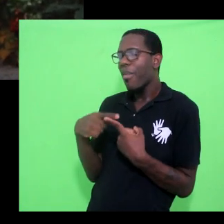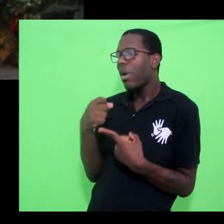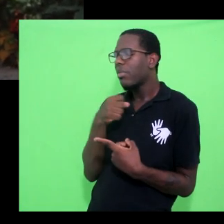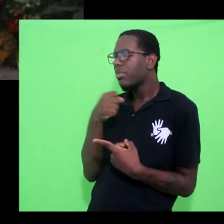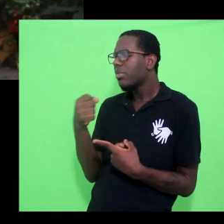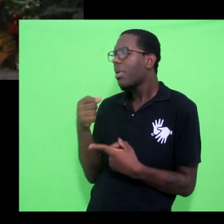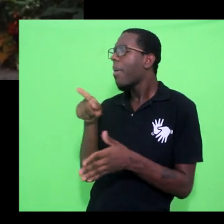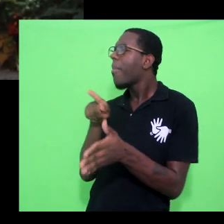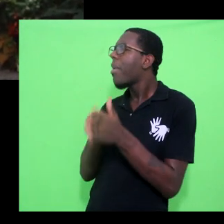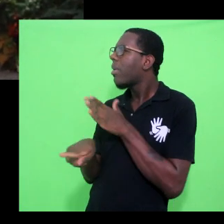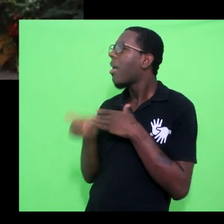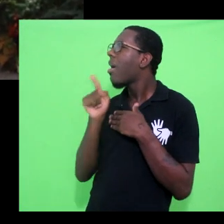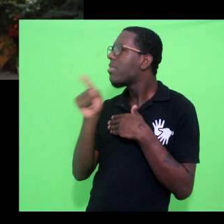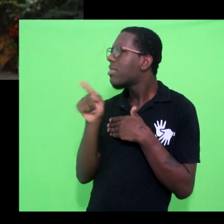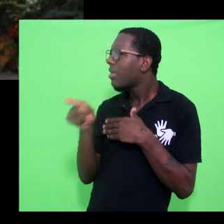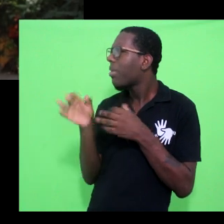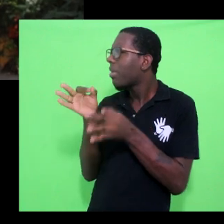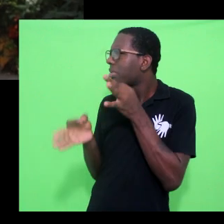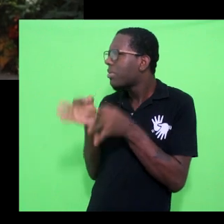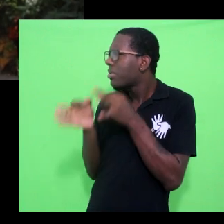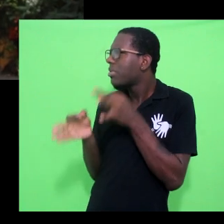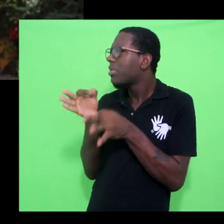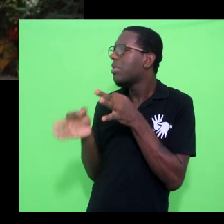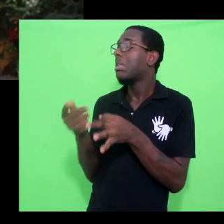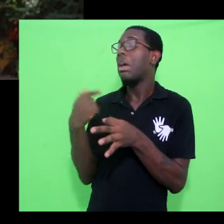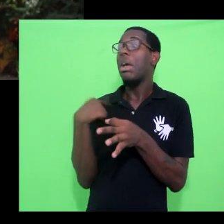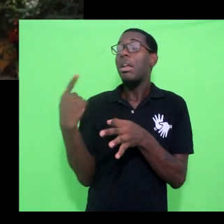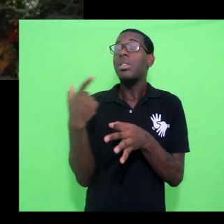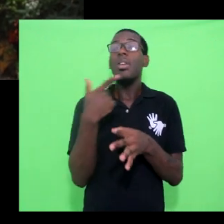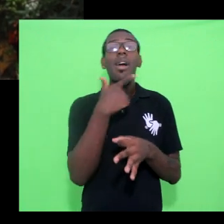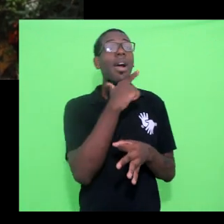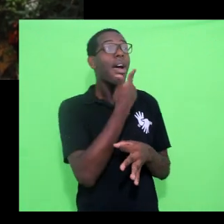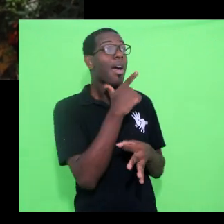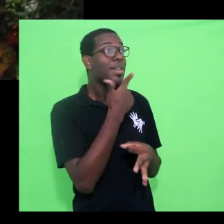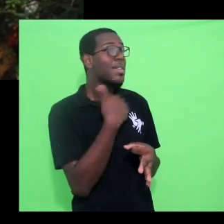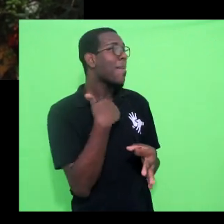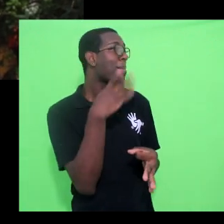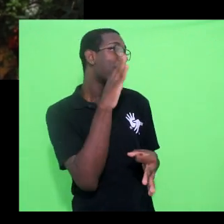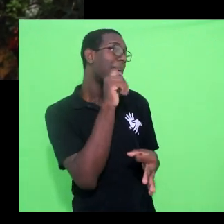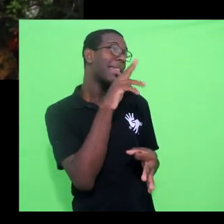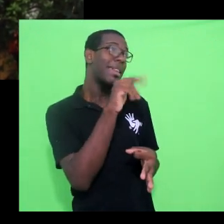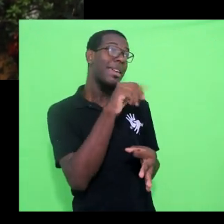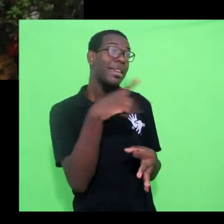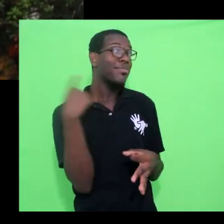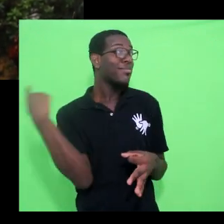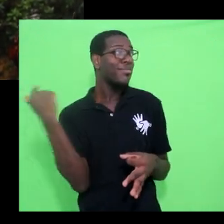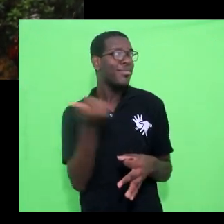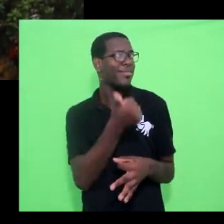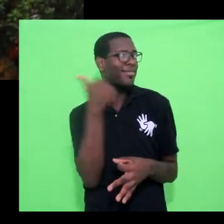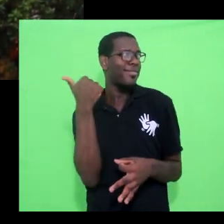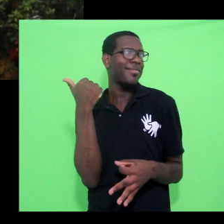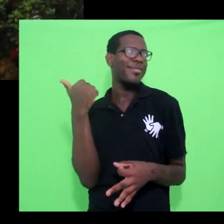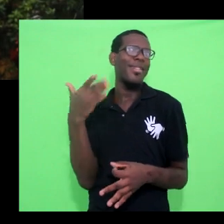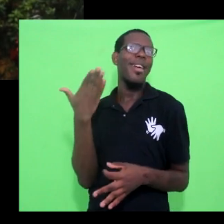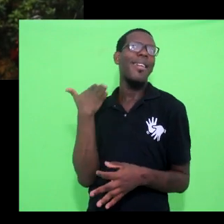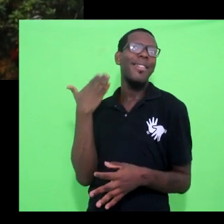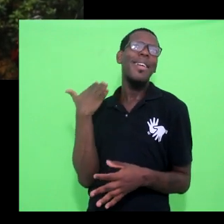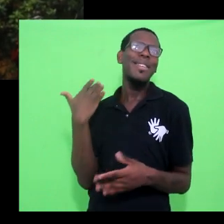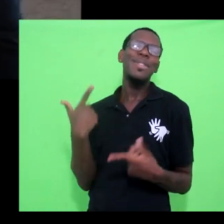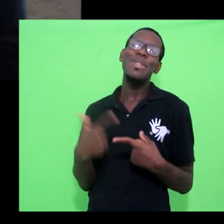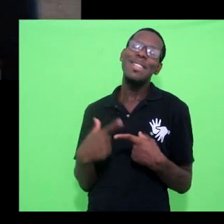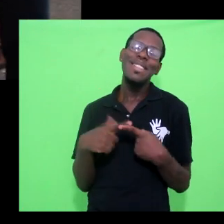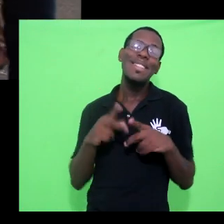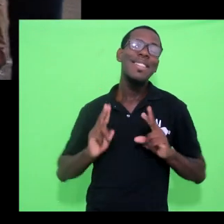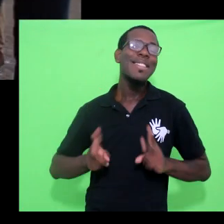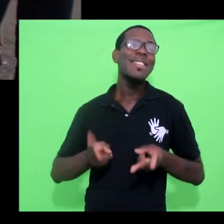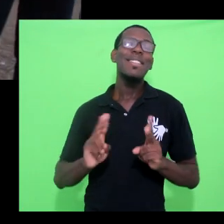cobertura, perguntou: é o senhor que é o juiz? Ele tinha um problema na boca. Sou o bandeirinho, o juiz vem aí atrás. Sempre muito engraçado.